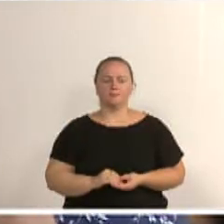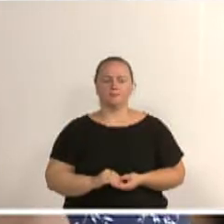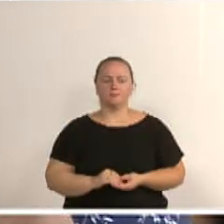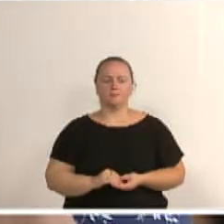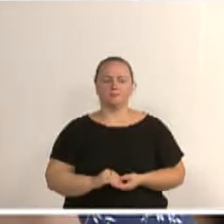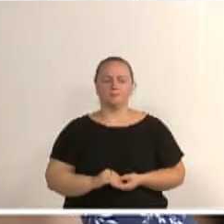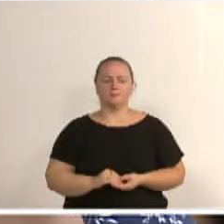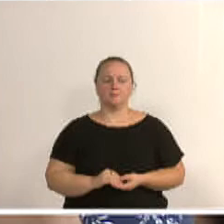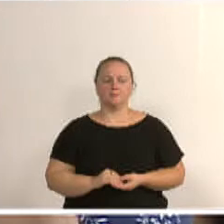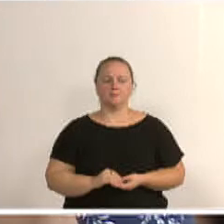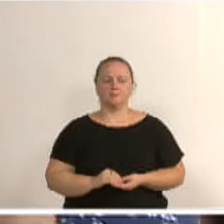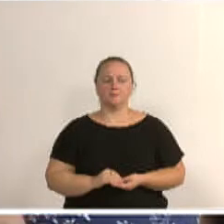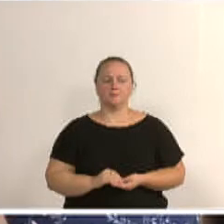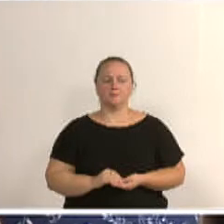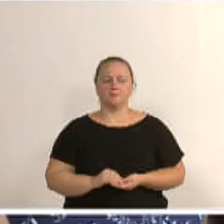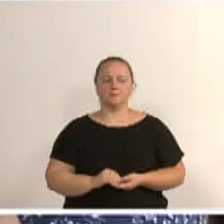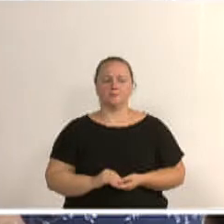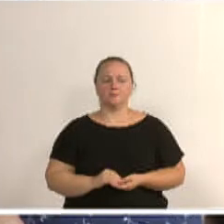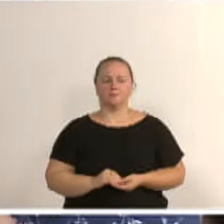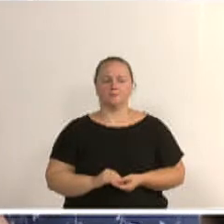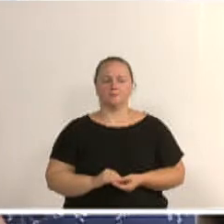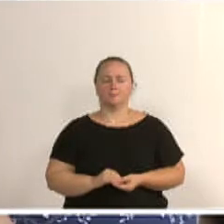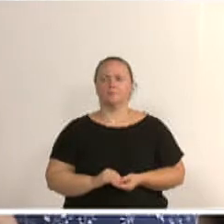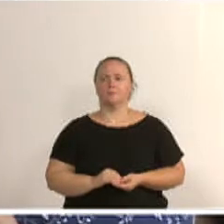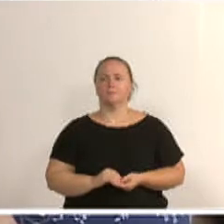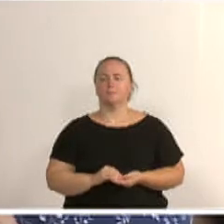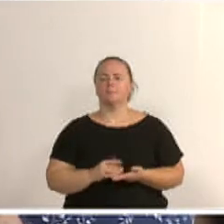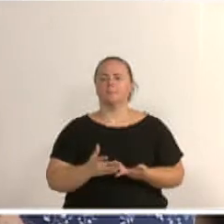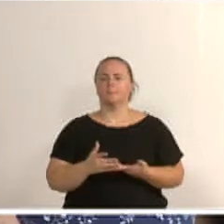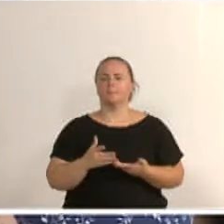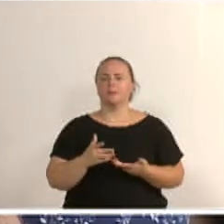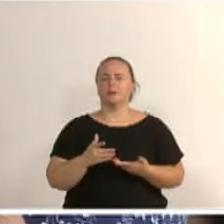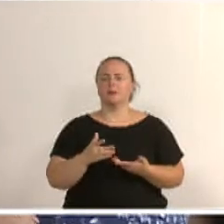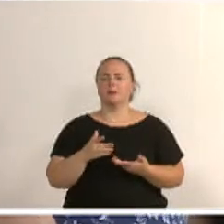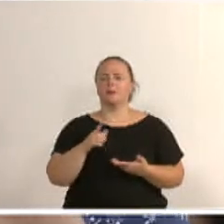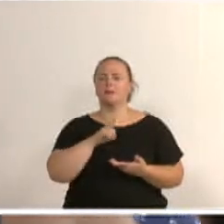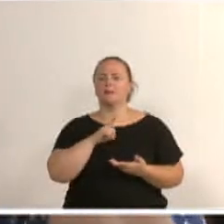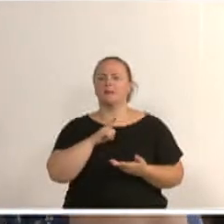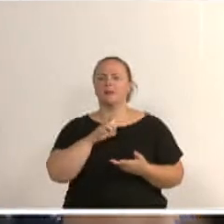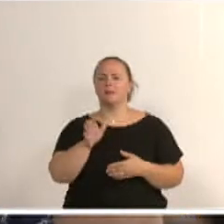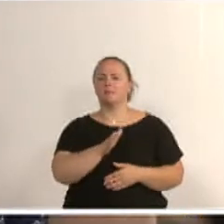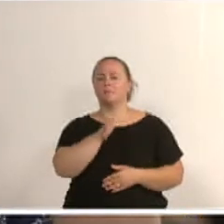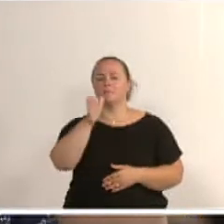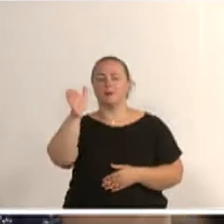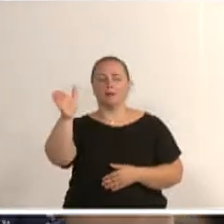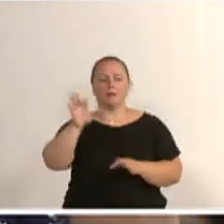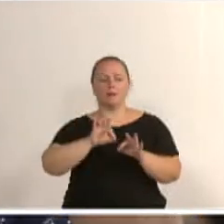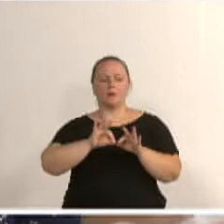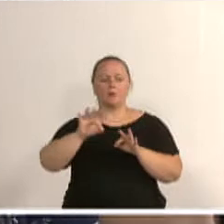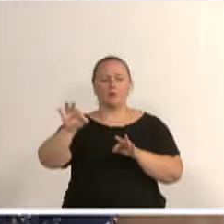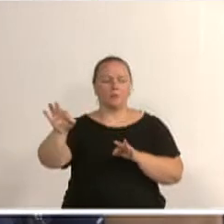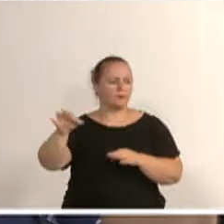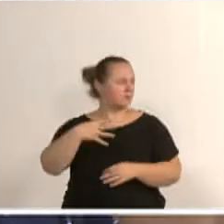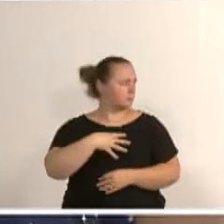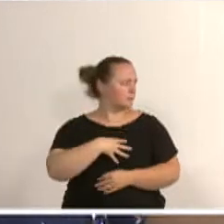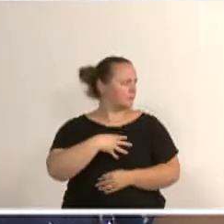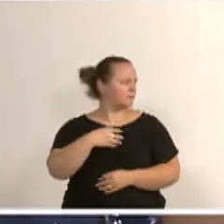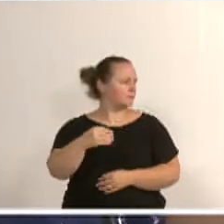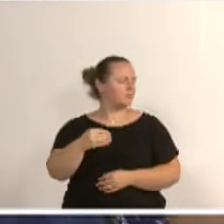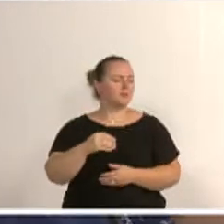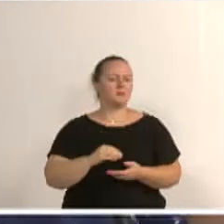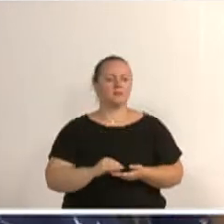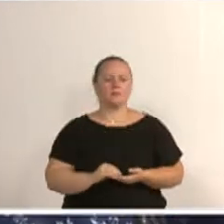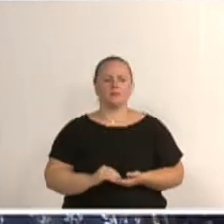na Itopavazinha, ela está indo lá no Caique para pegar um filho na creche. Quantos ônibus essa mãe